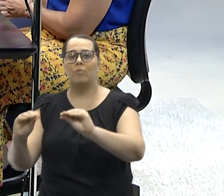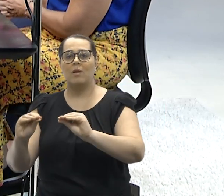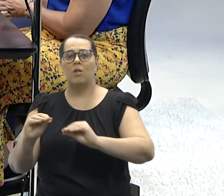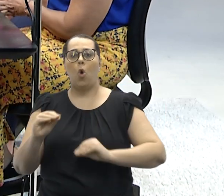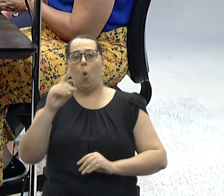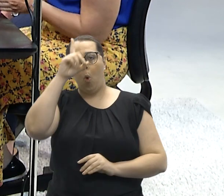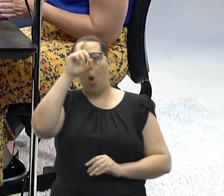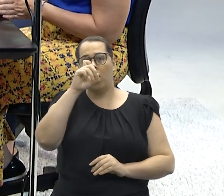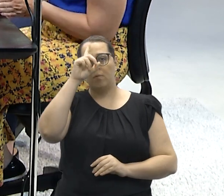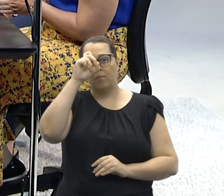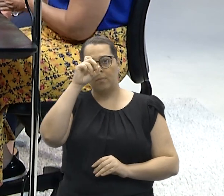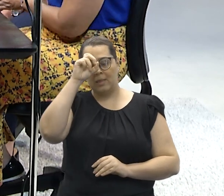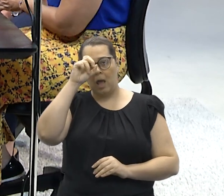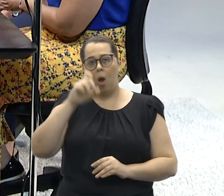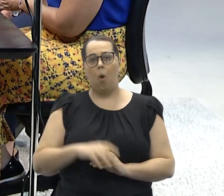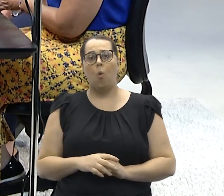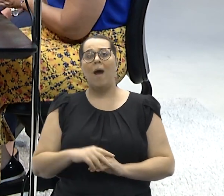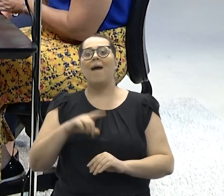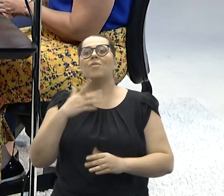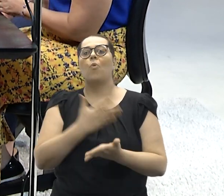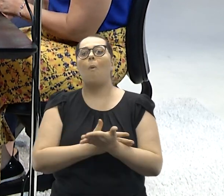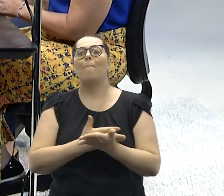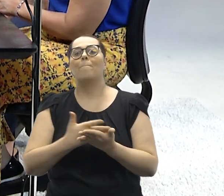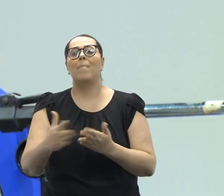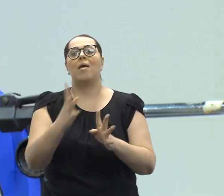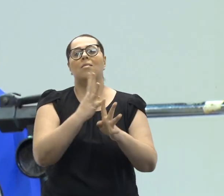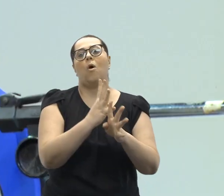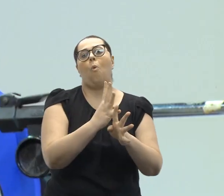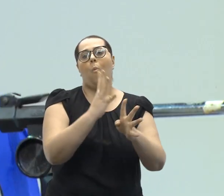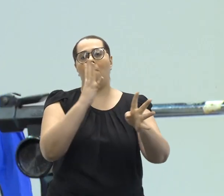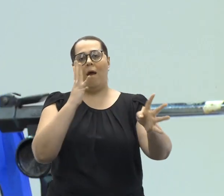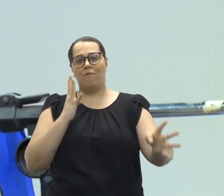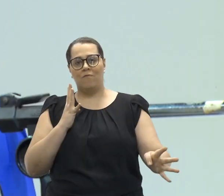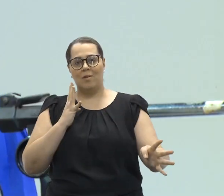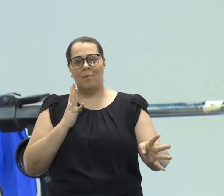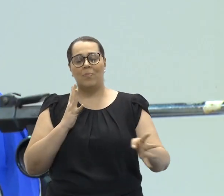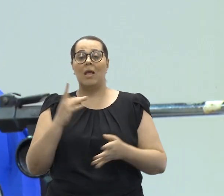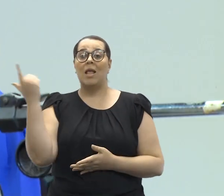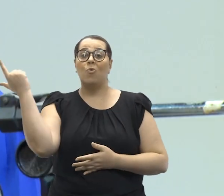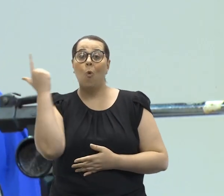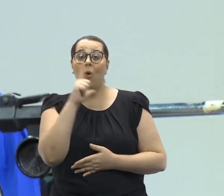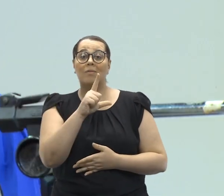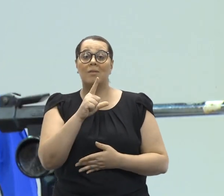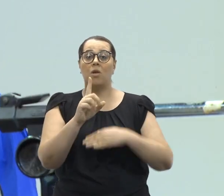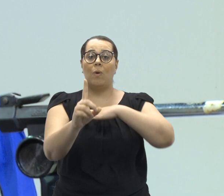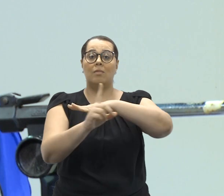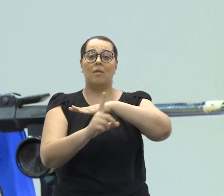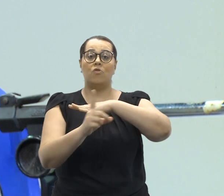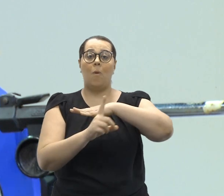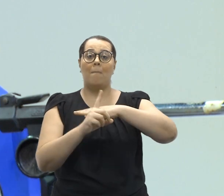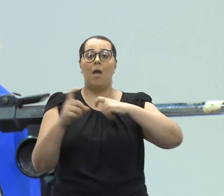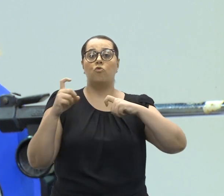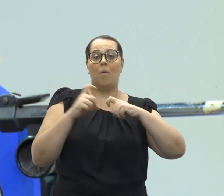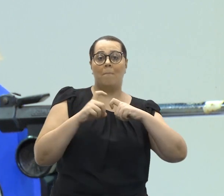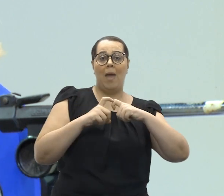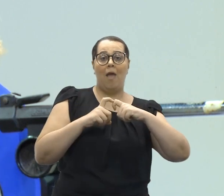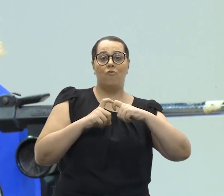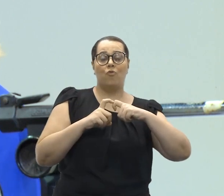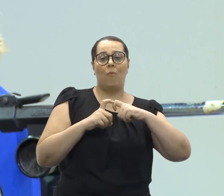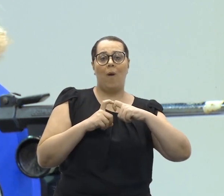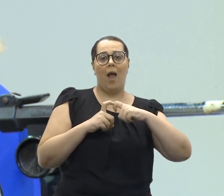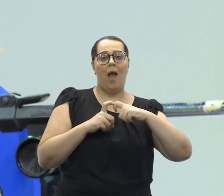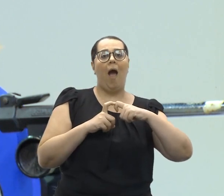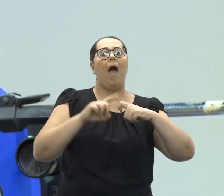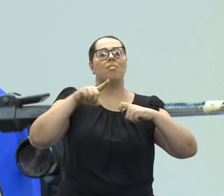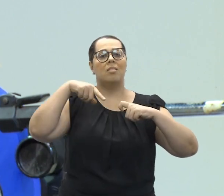numa fila. Existe uma fila para você conseguir ser atendida pelo médico, para que o médico faça os